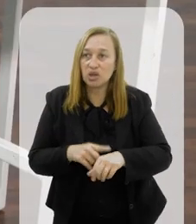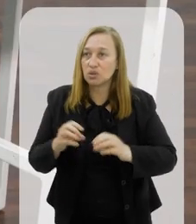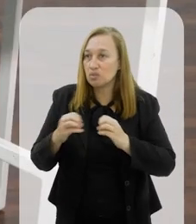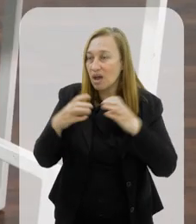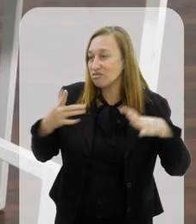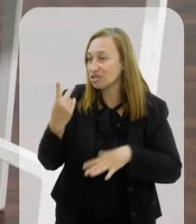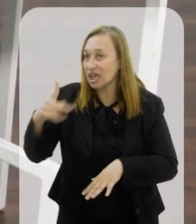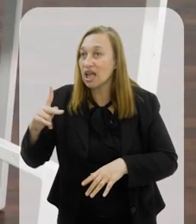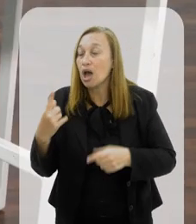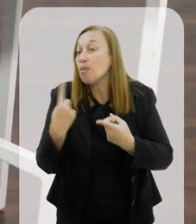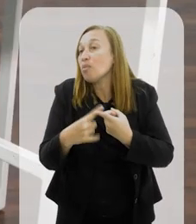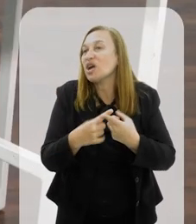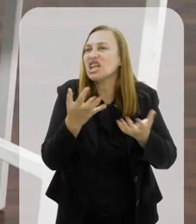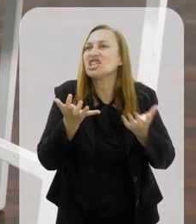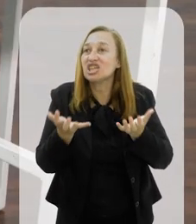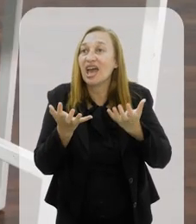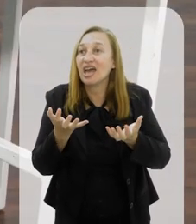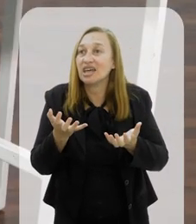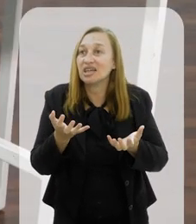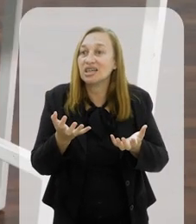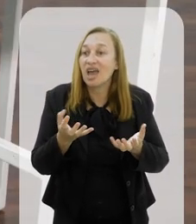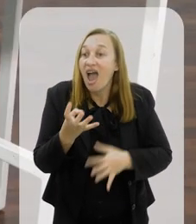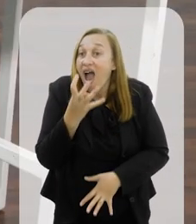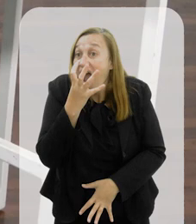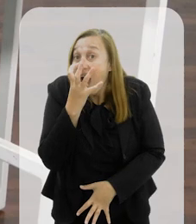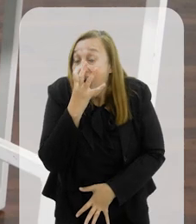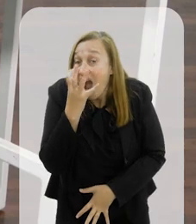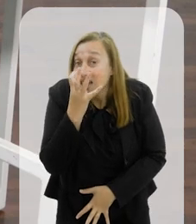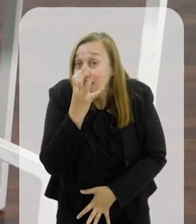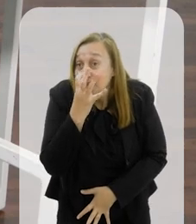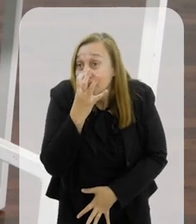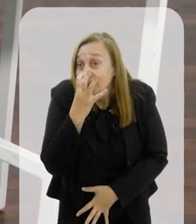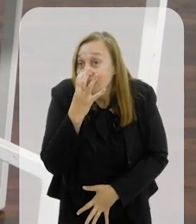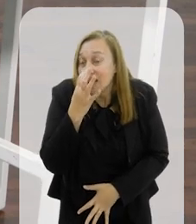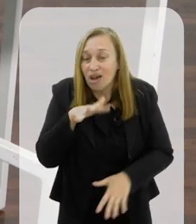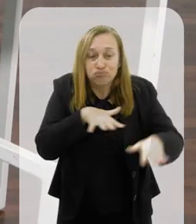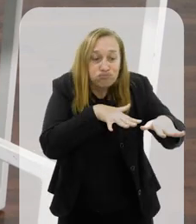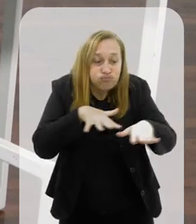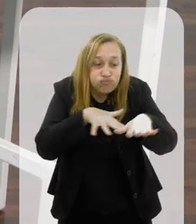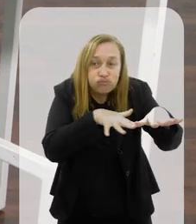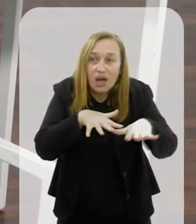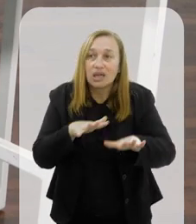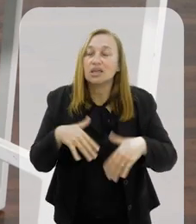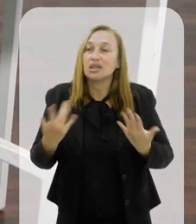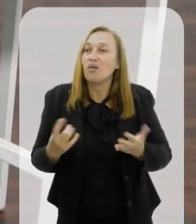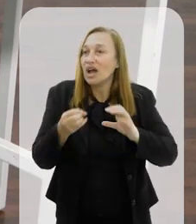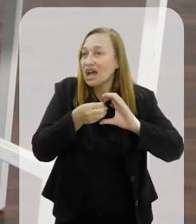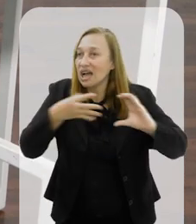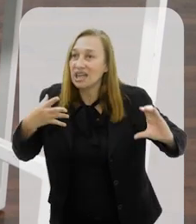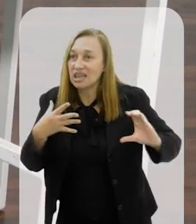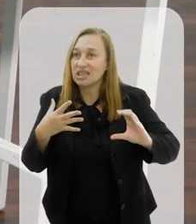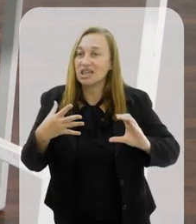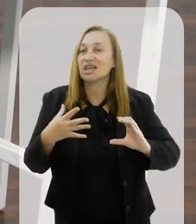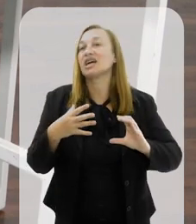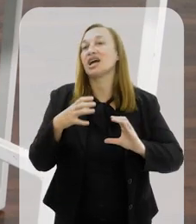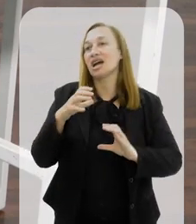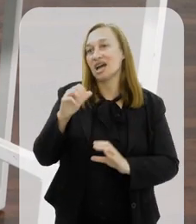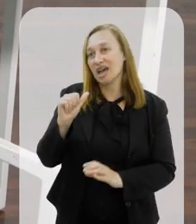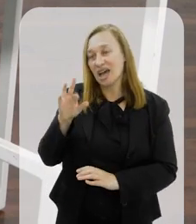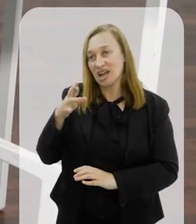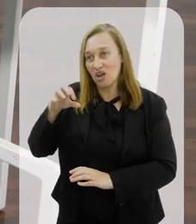momento mágico porque eles querem se deleitar com o espetáculo Então eu acho que essa é uma característica muito